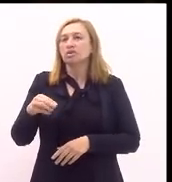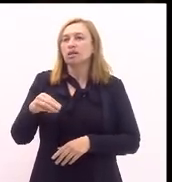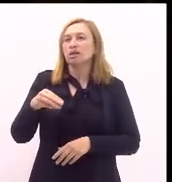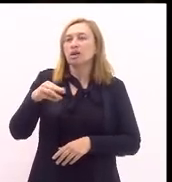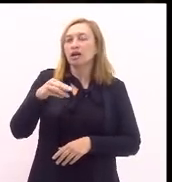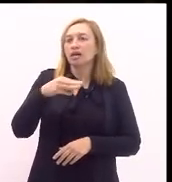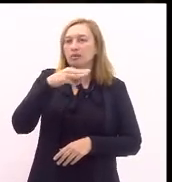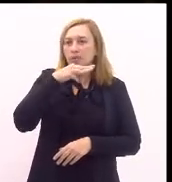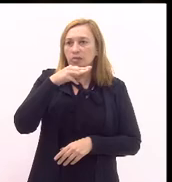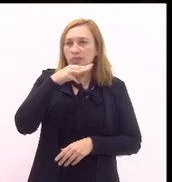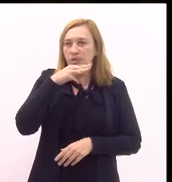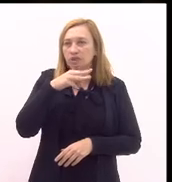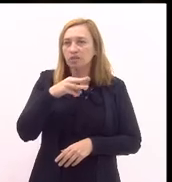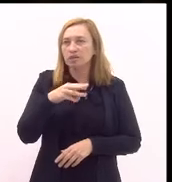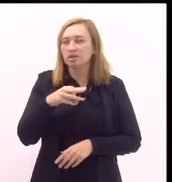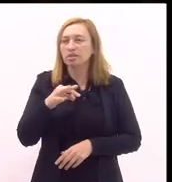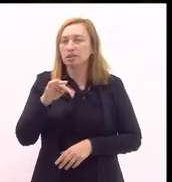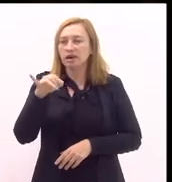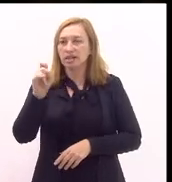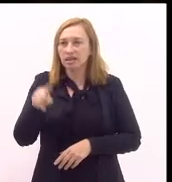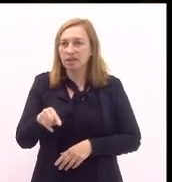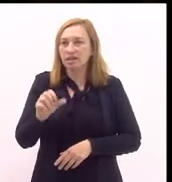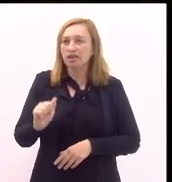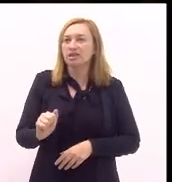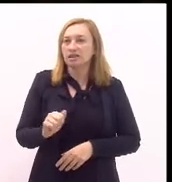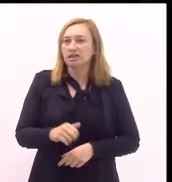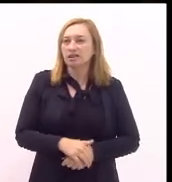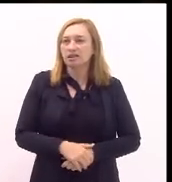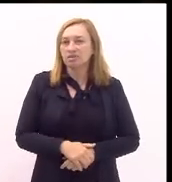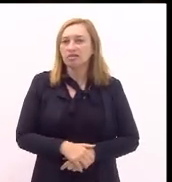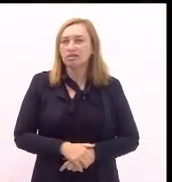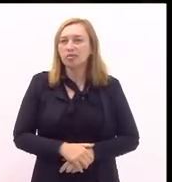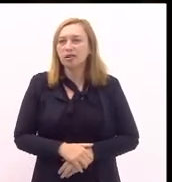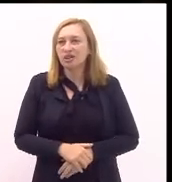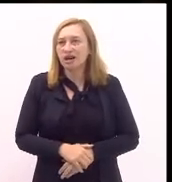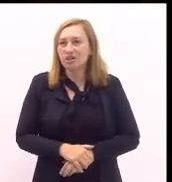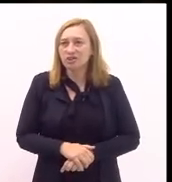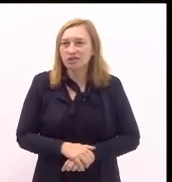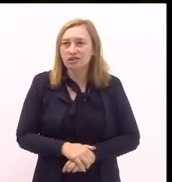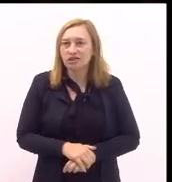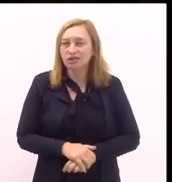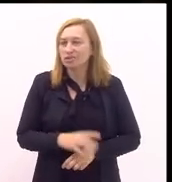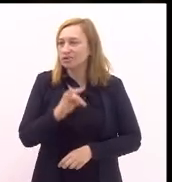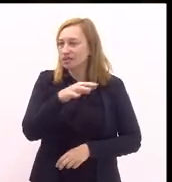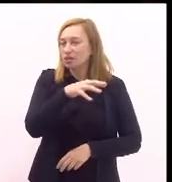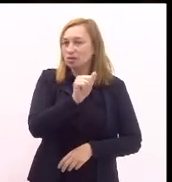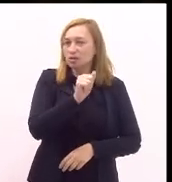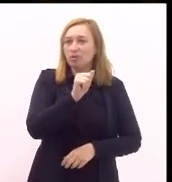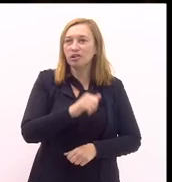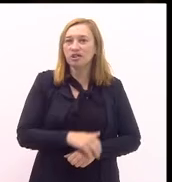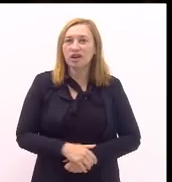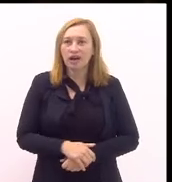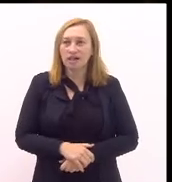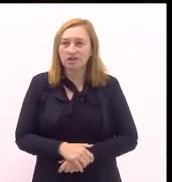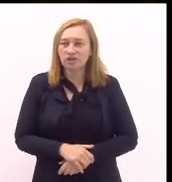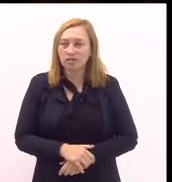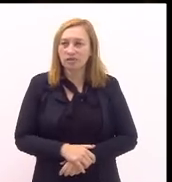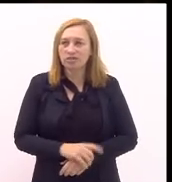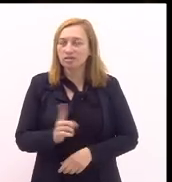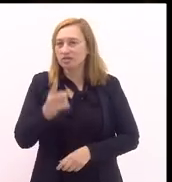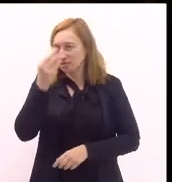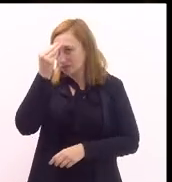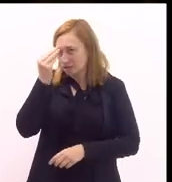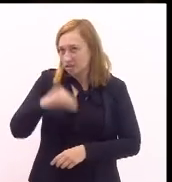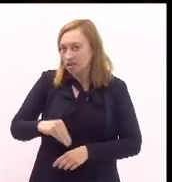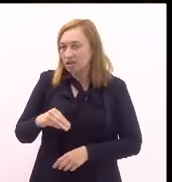Francisco esse Hoje eu tô aqui podemos usar esse microfone podemos falar é porque a Benedita não desistiu e apesar